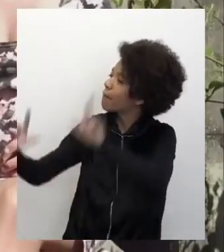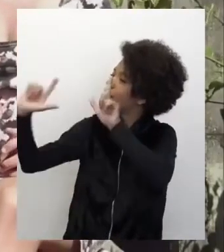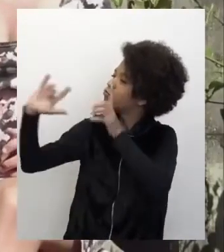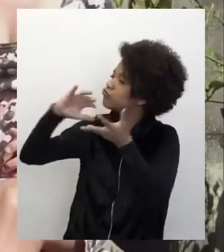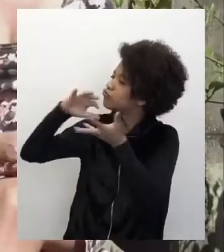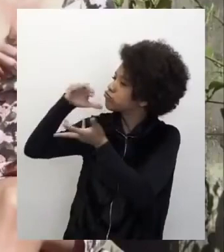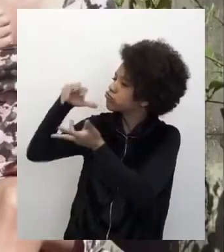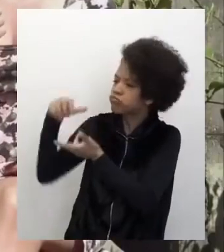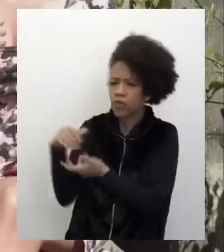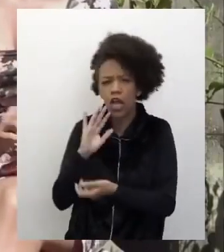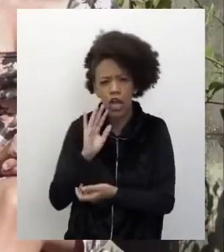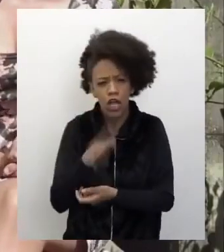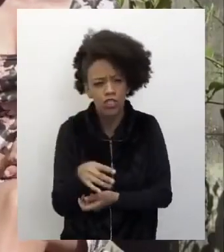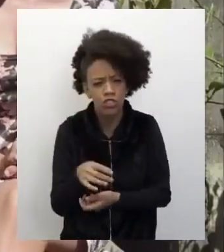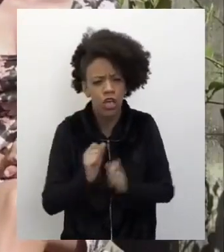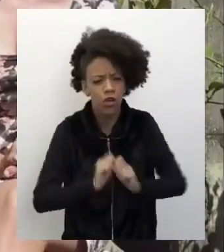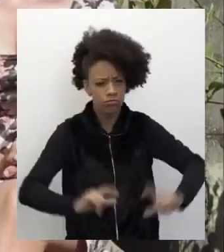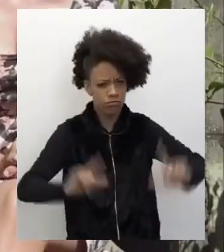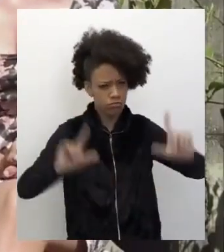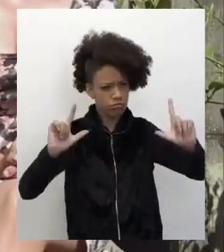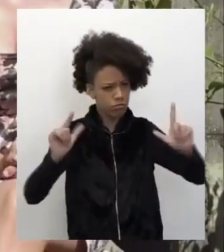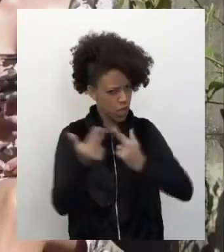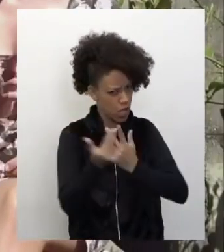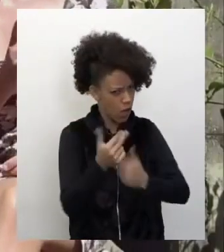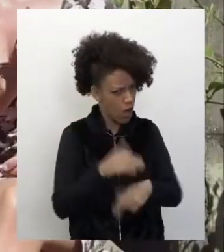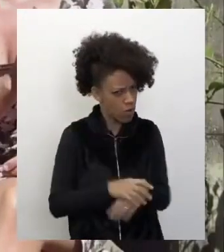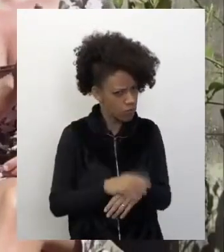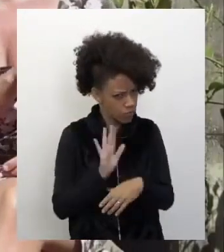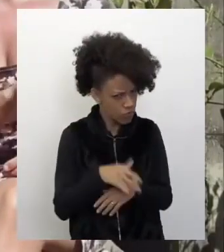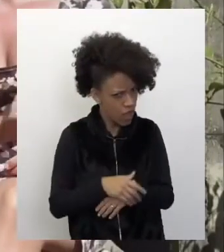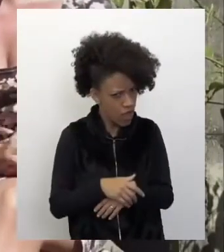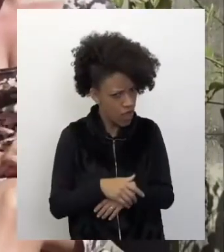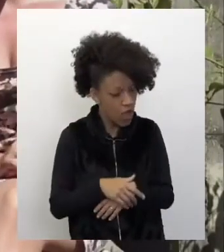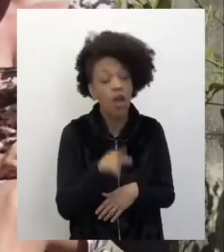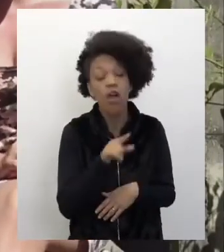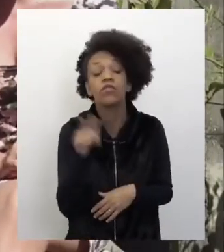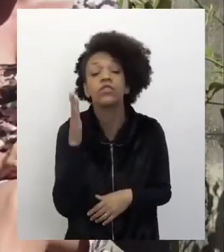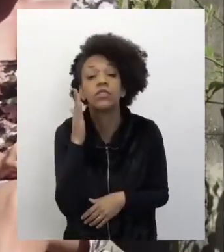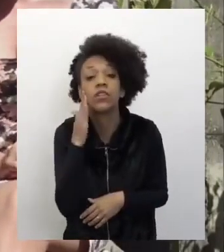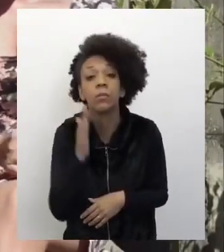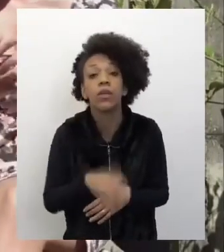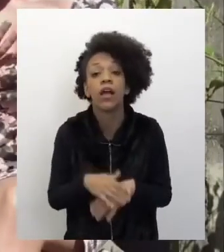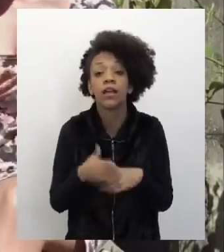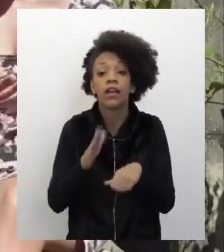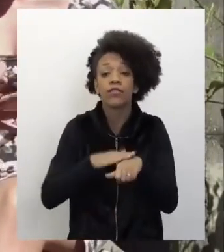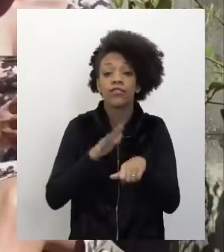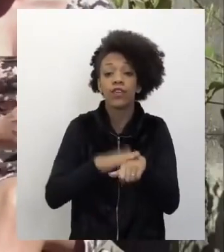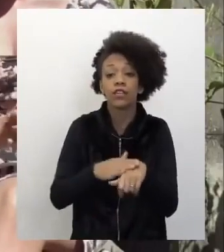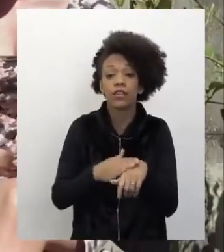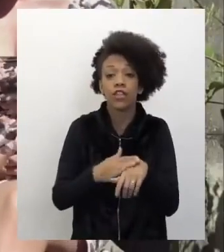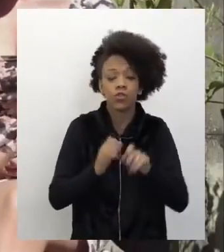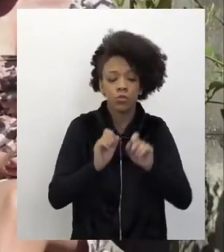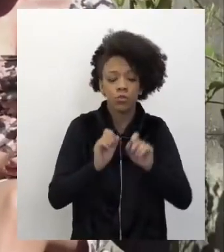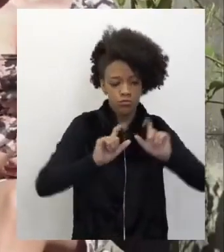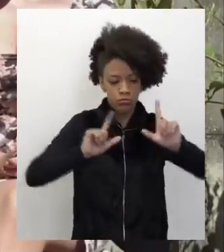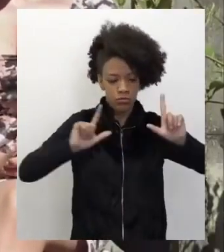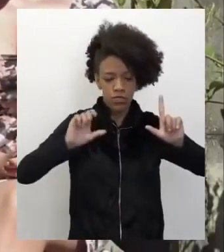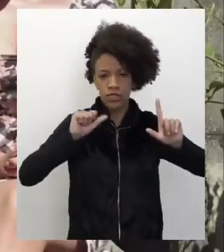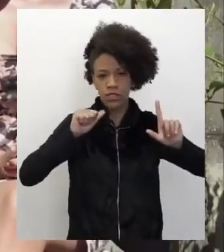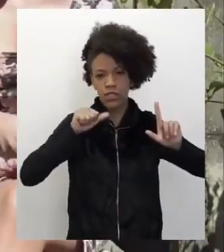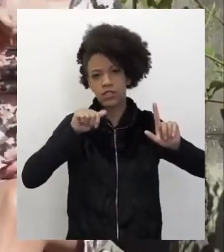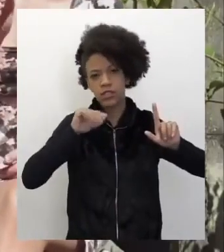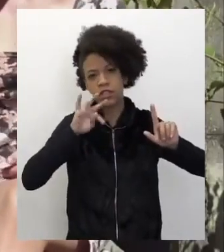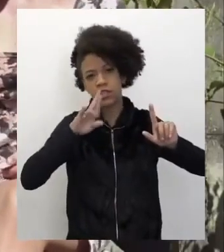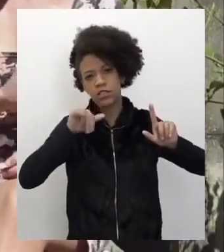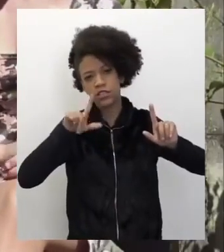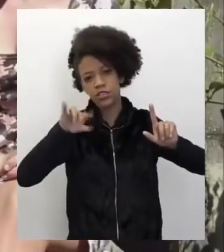já viram alguma imagem como essa daqui? Vocês sabiam que ela é produzida a partir de um satélite? Pois